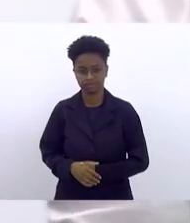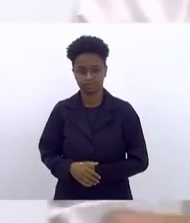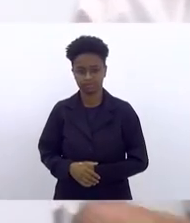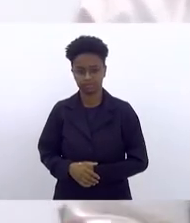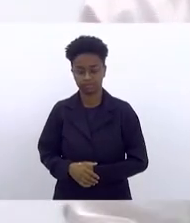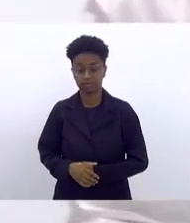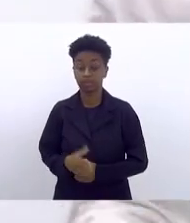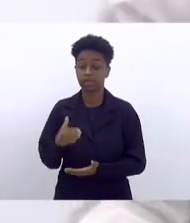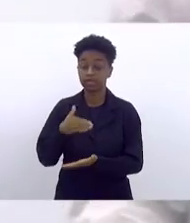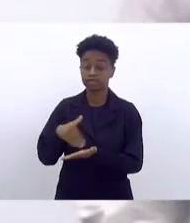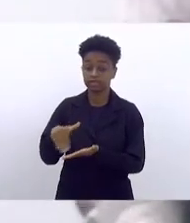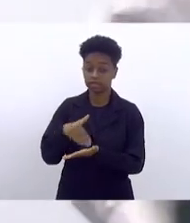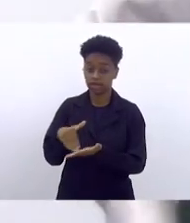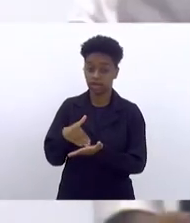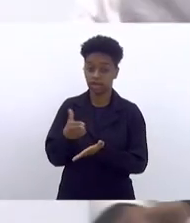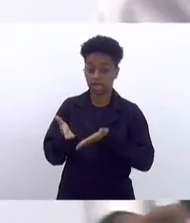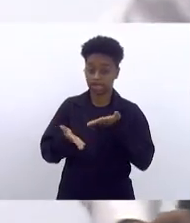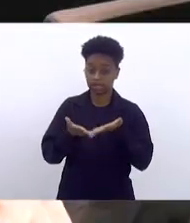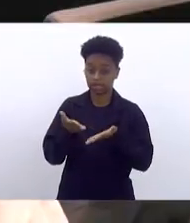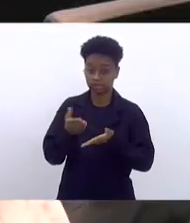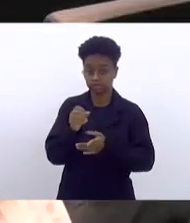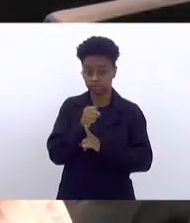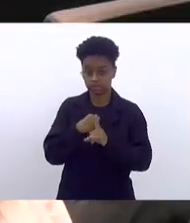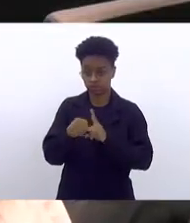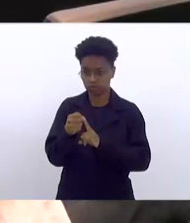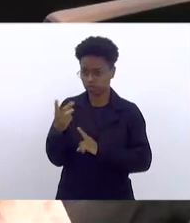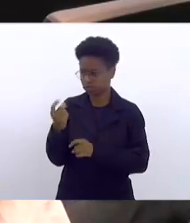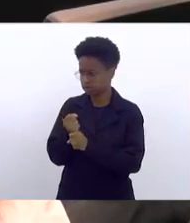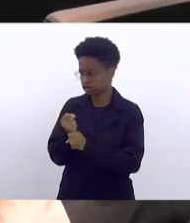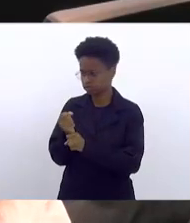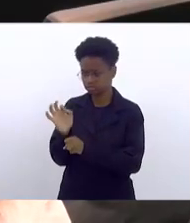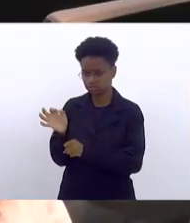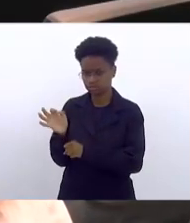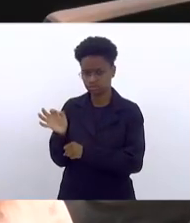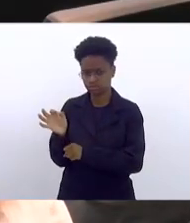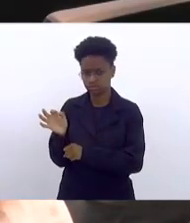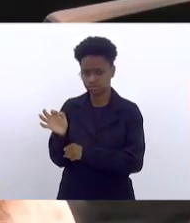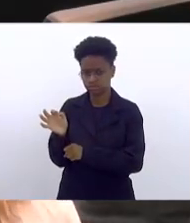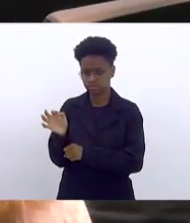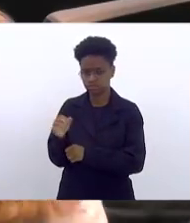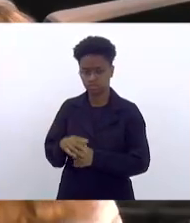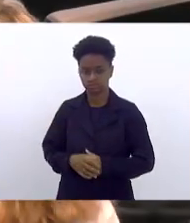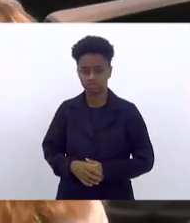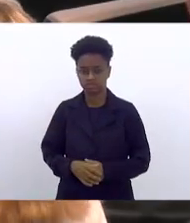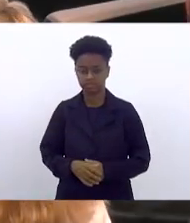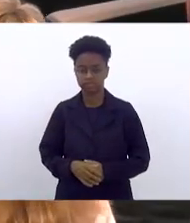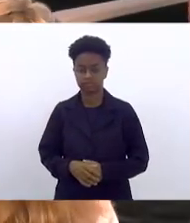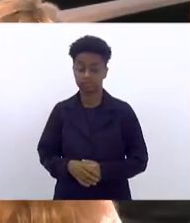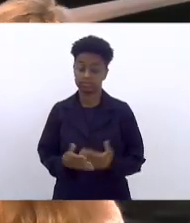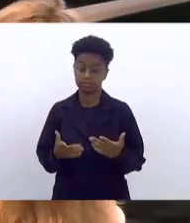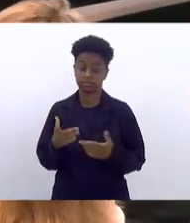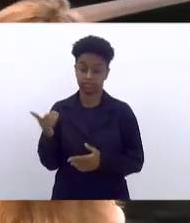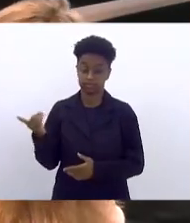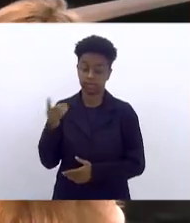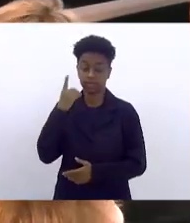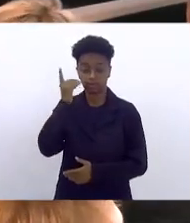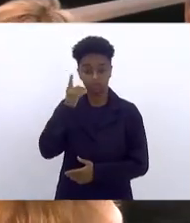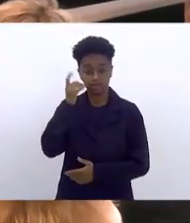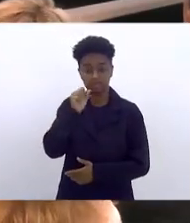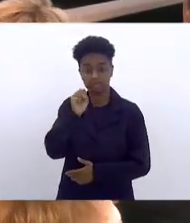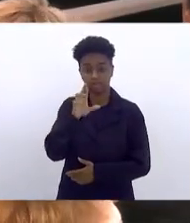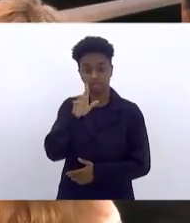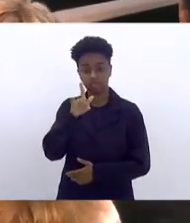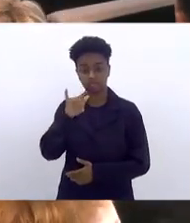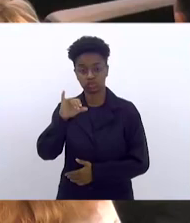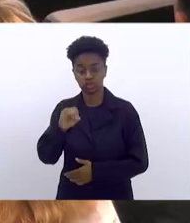secretário de assistência social por dois anos no estado então está aqui o deputado Sérgio Fernandes quero também